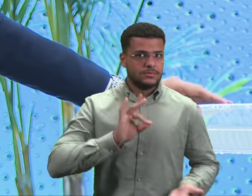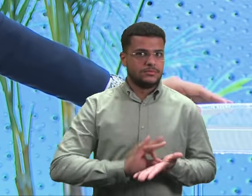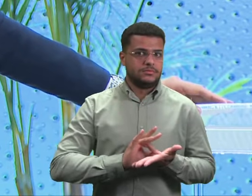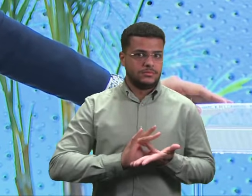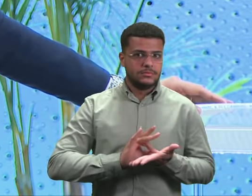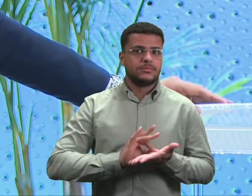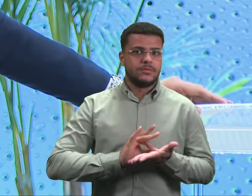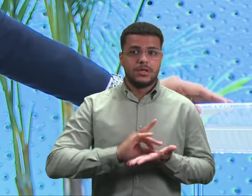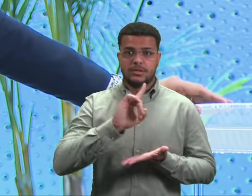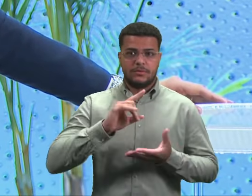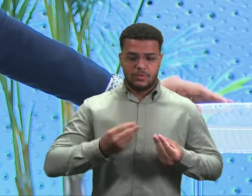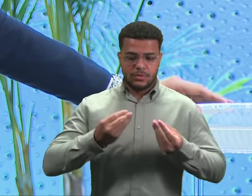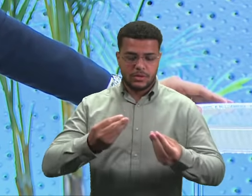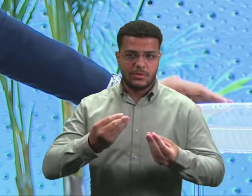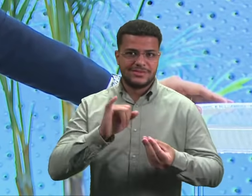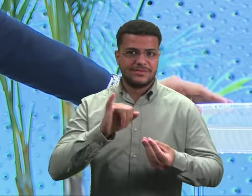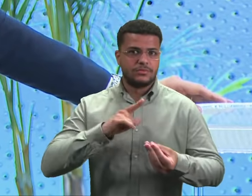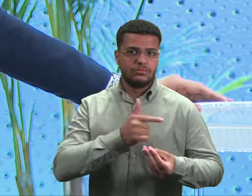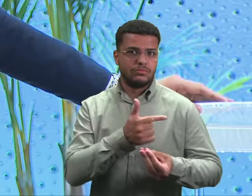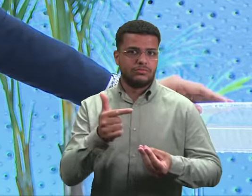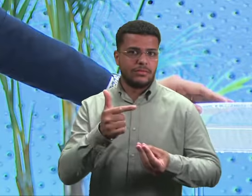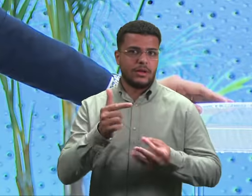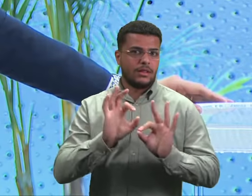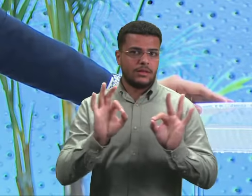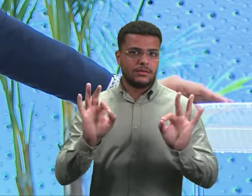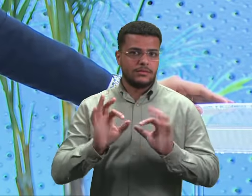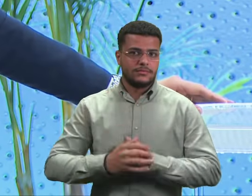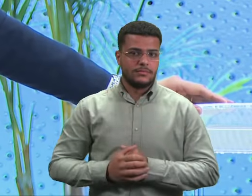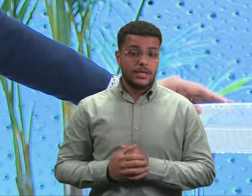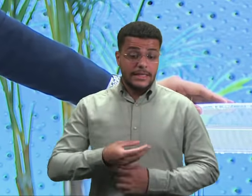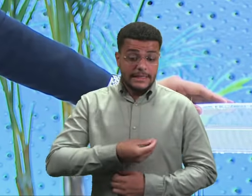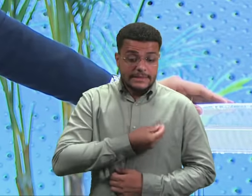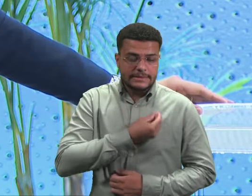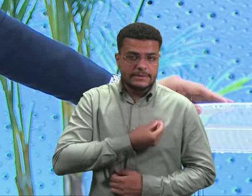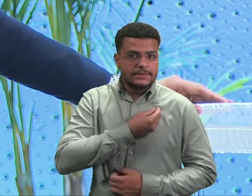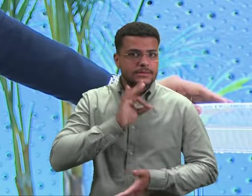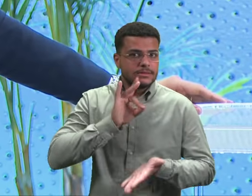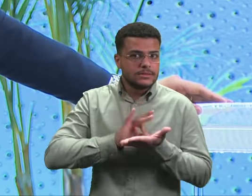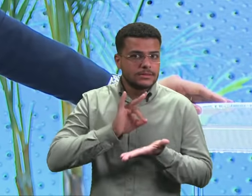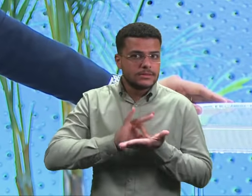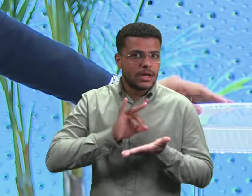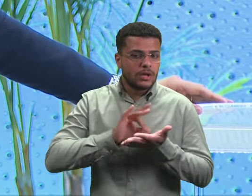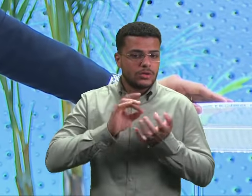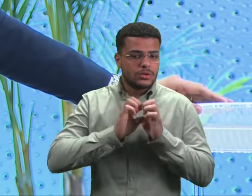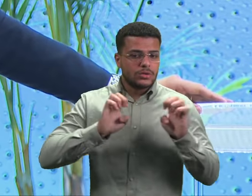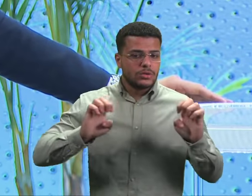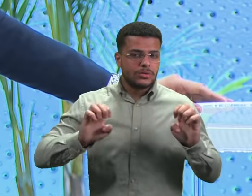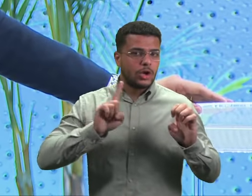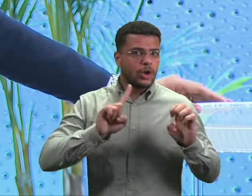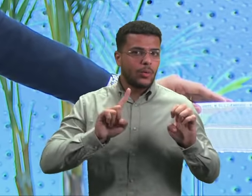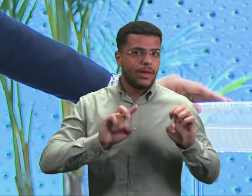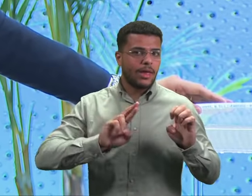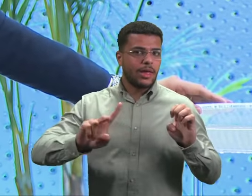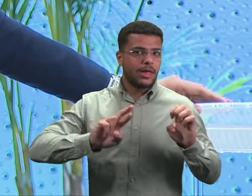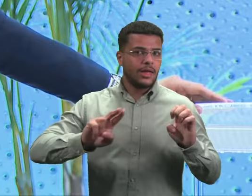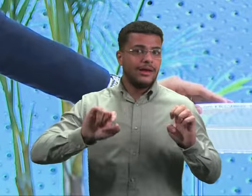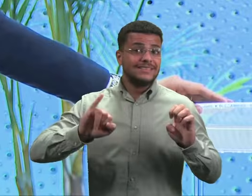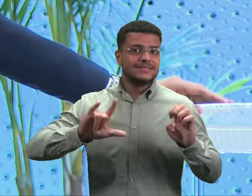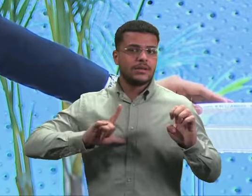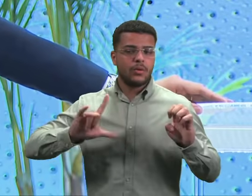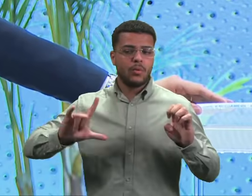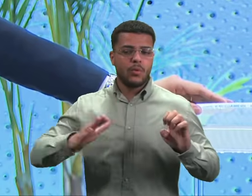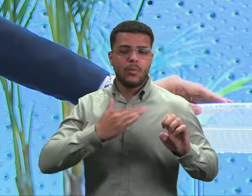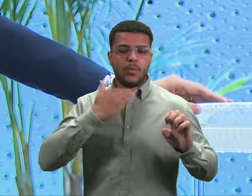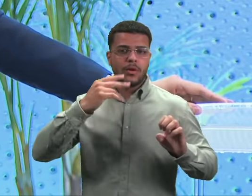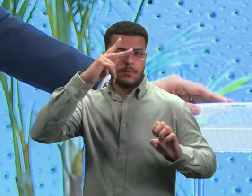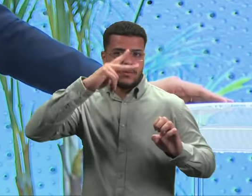dá o que não tem. E viver o Evangelho não é outra coisa senão morrer para o